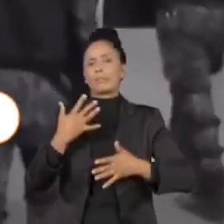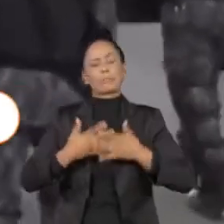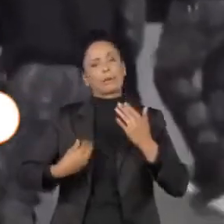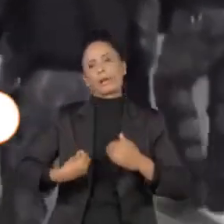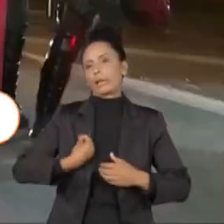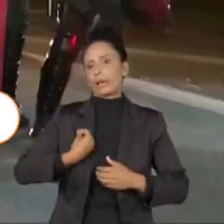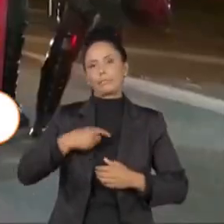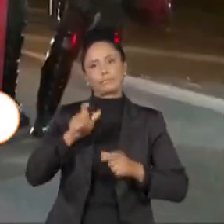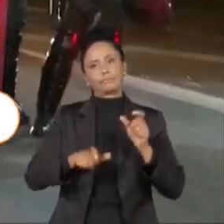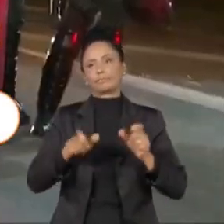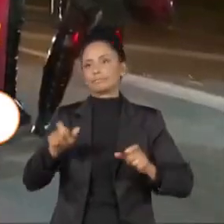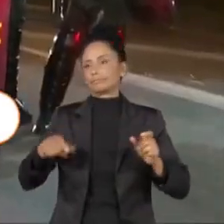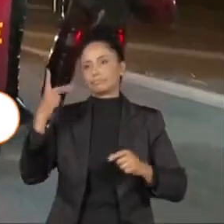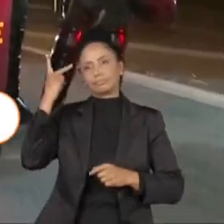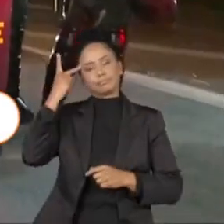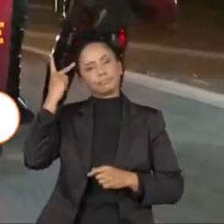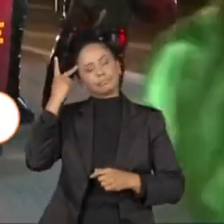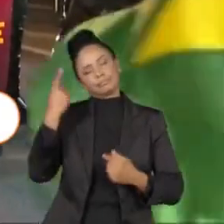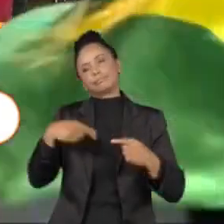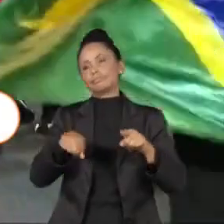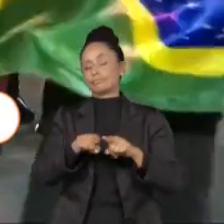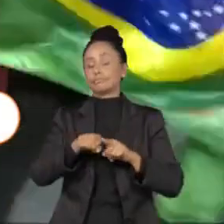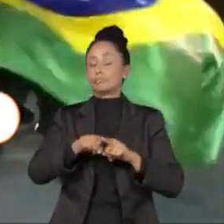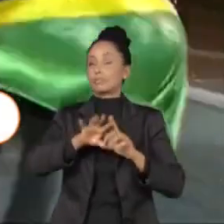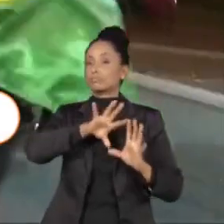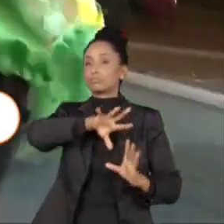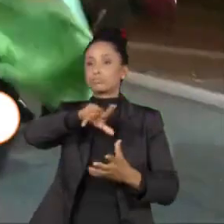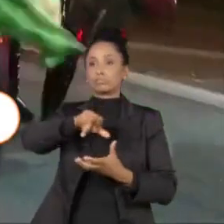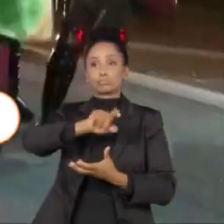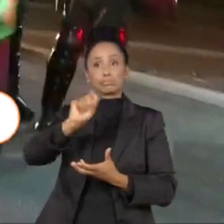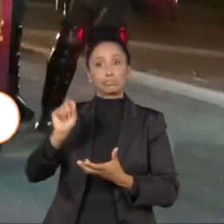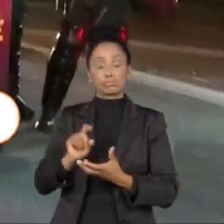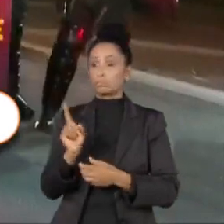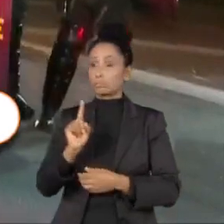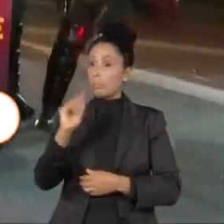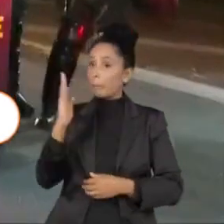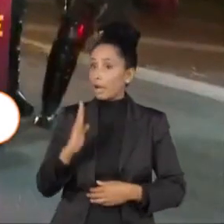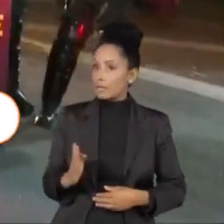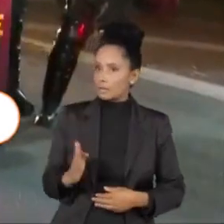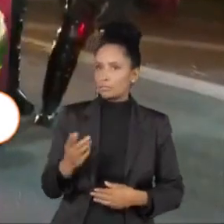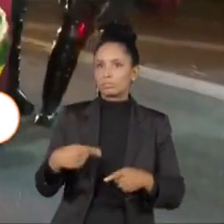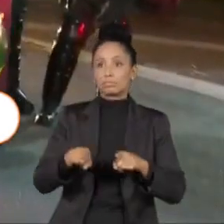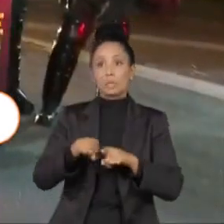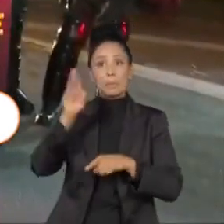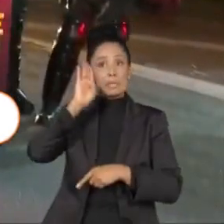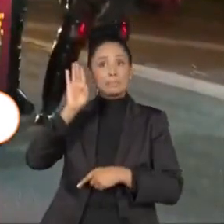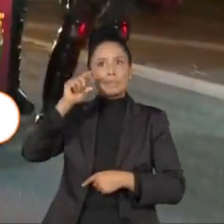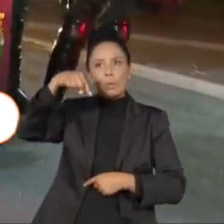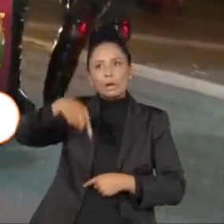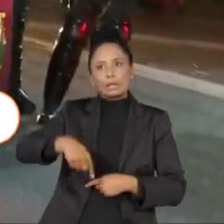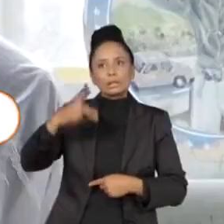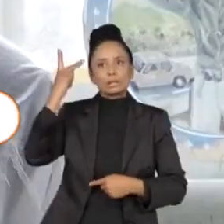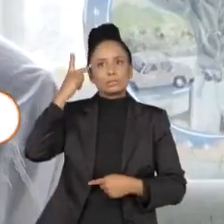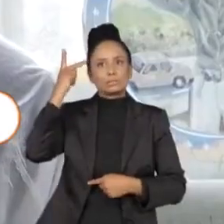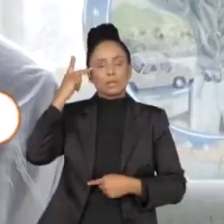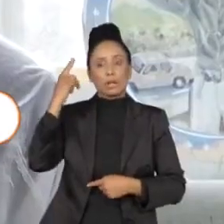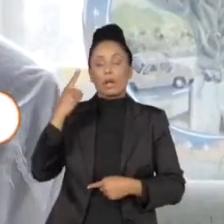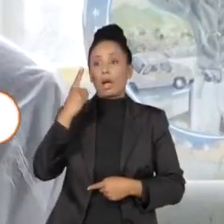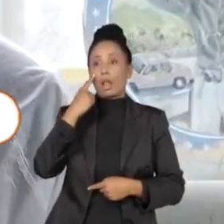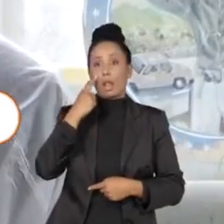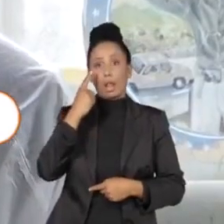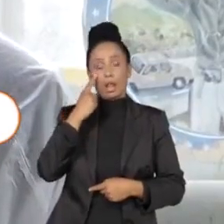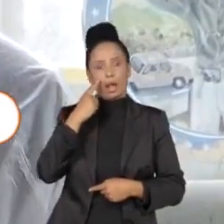dos paulistas, não só dos paulistas, mas no Brasil inteiro, né? Mas falando especialmente aqui de São Paulo, olha só, na rodoviária